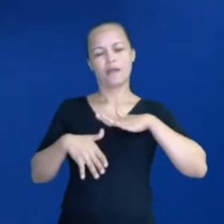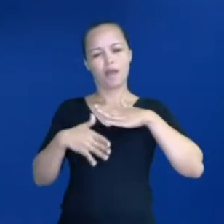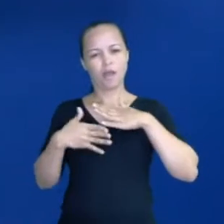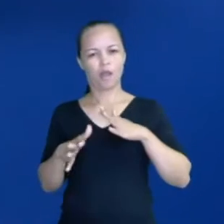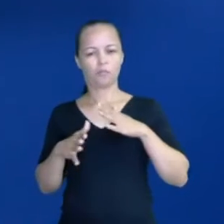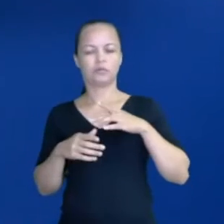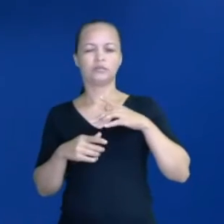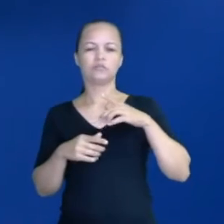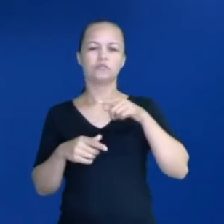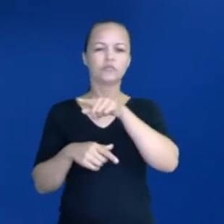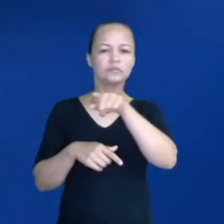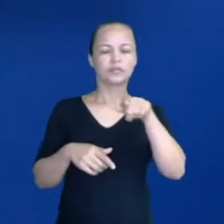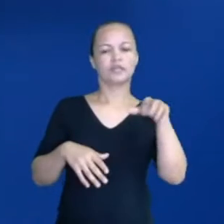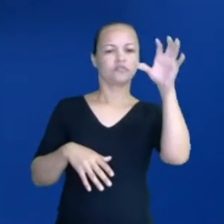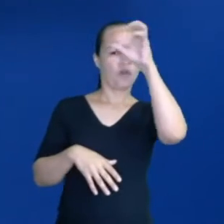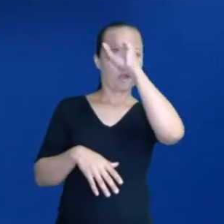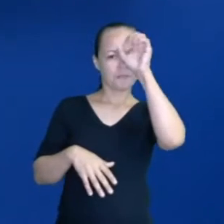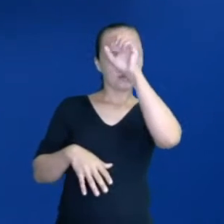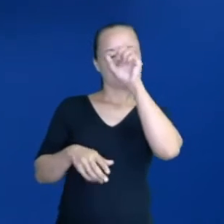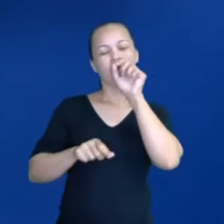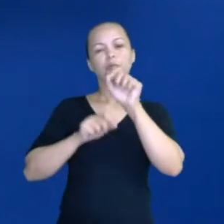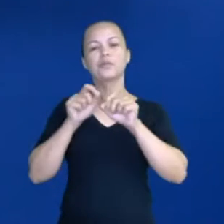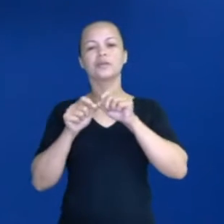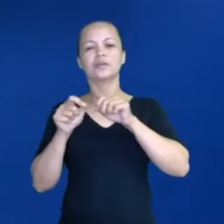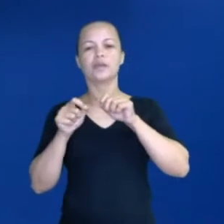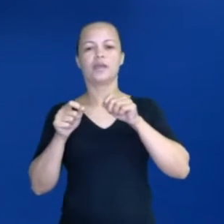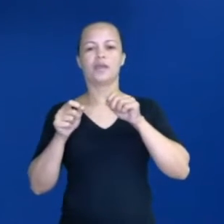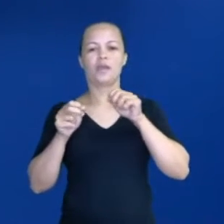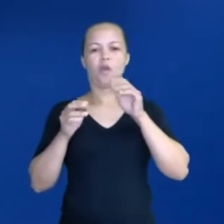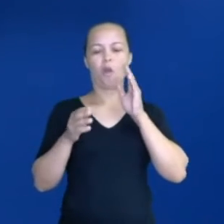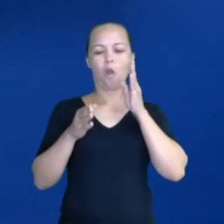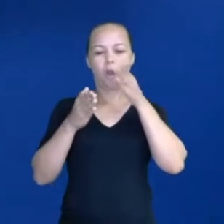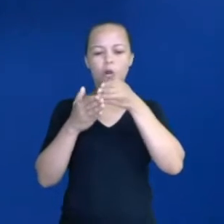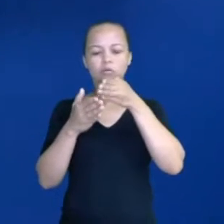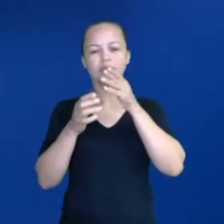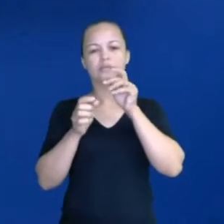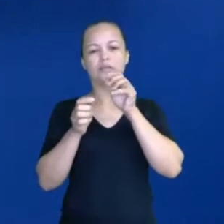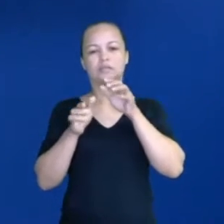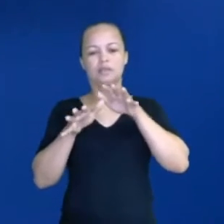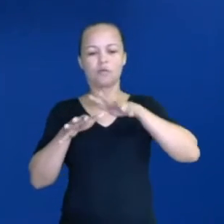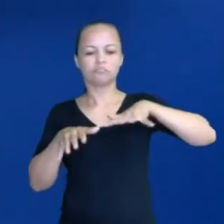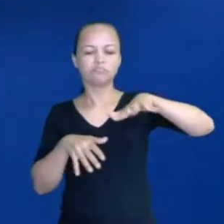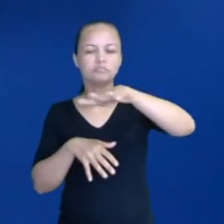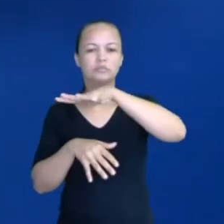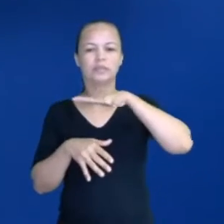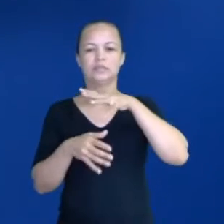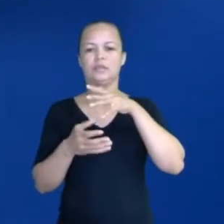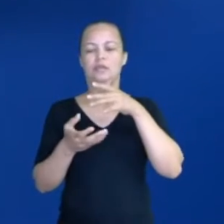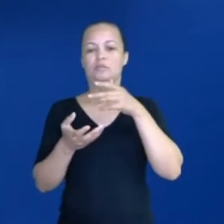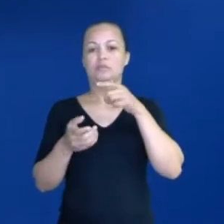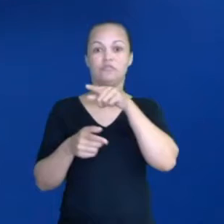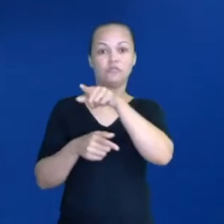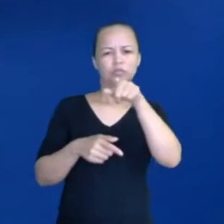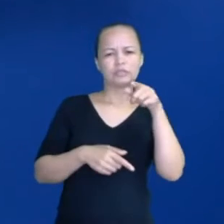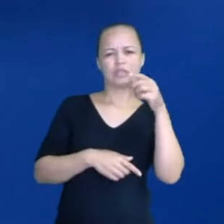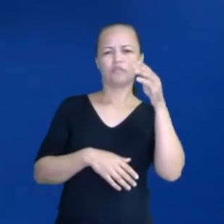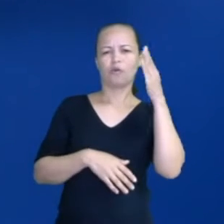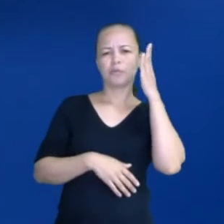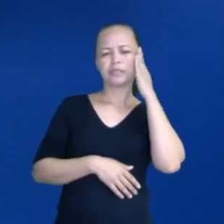orientação espacial e vai começar a enxergar coisas ao seu redor como você nunca tivesse enxergado